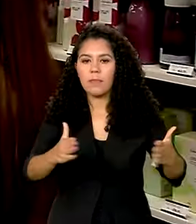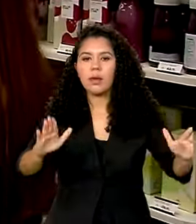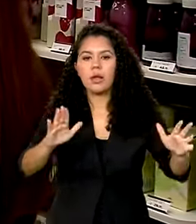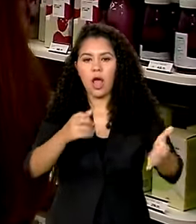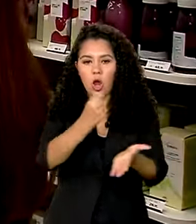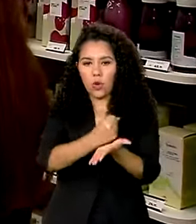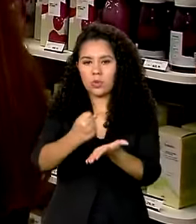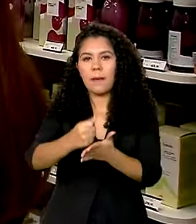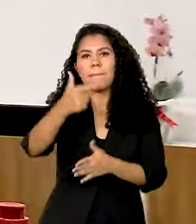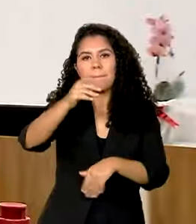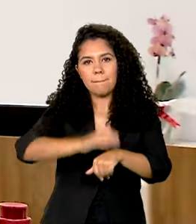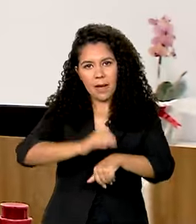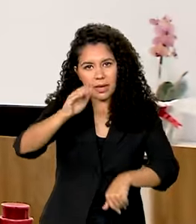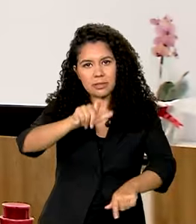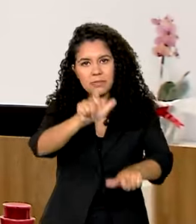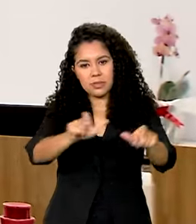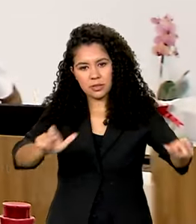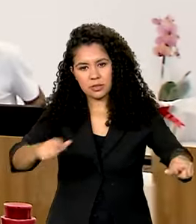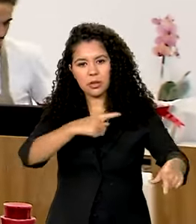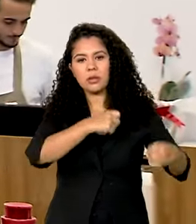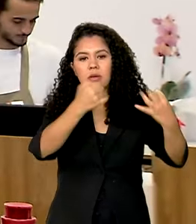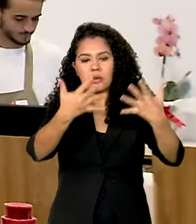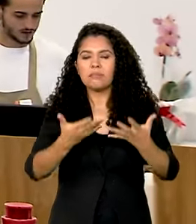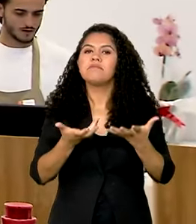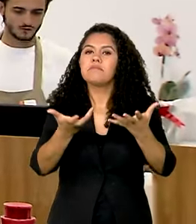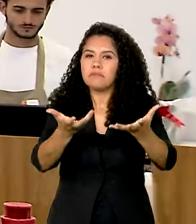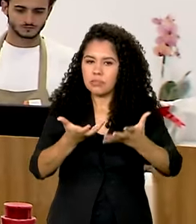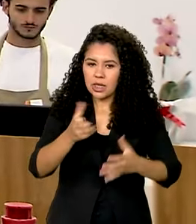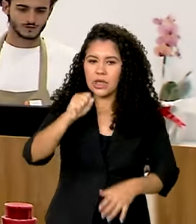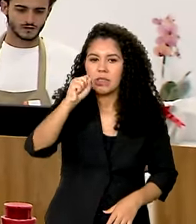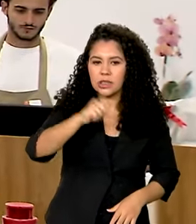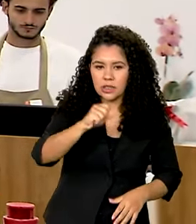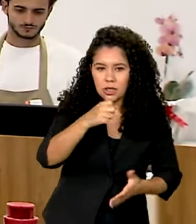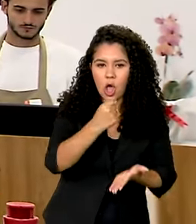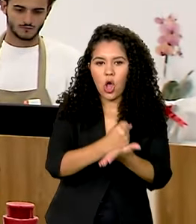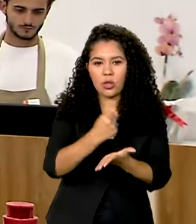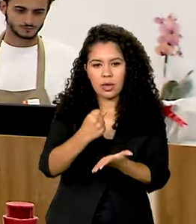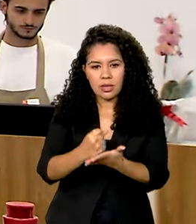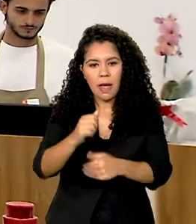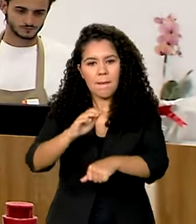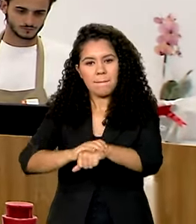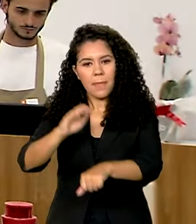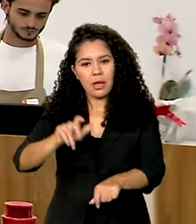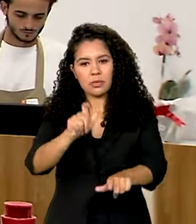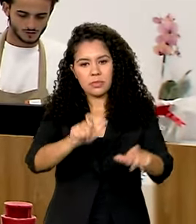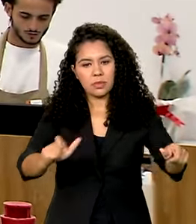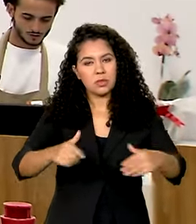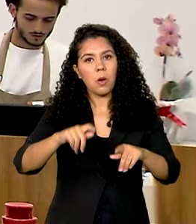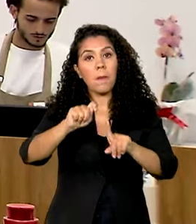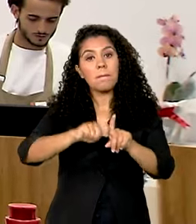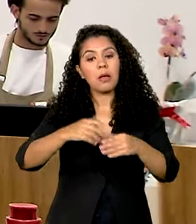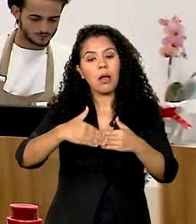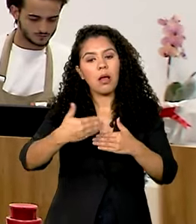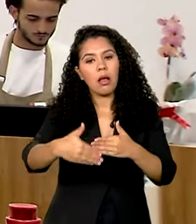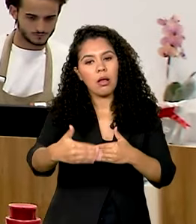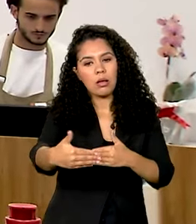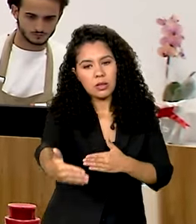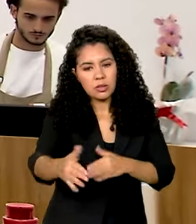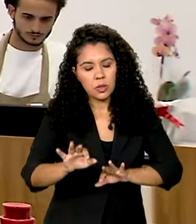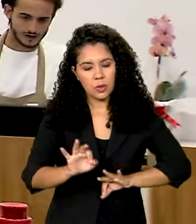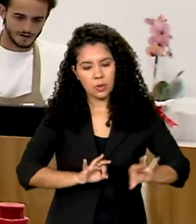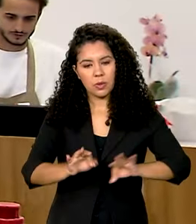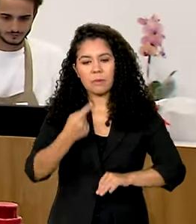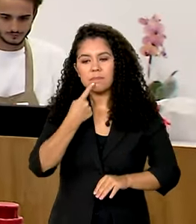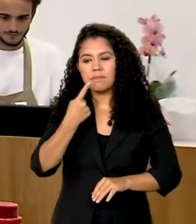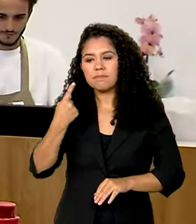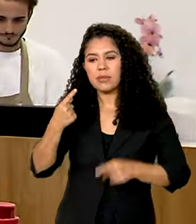de funcionários. E a gente pretende sim contratar mais pessoas. A partir dos próximos meses aí a gente vai estar pensando, porque a loja inaugurou